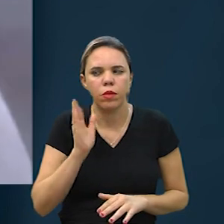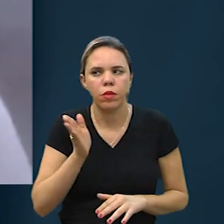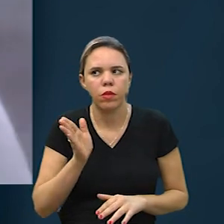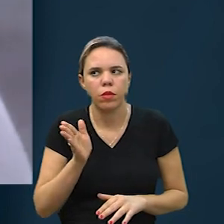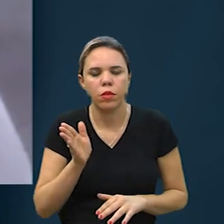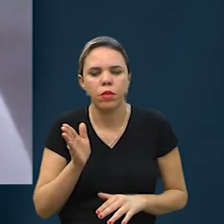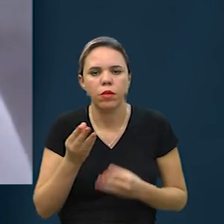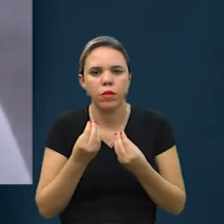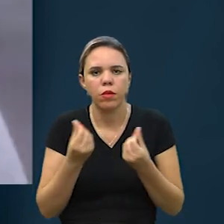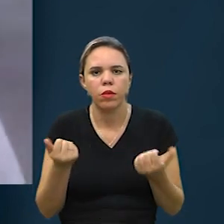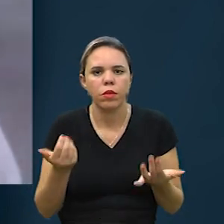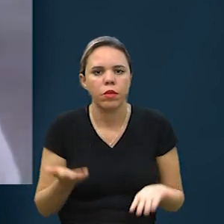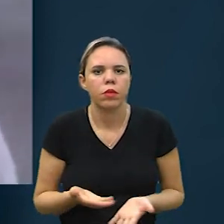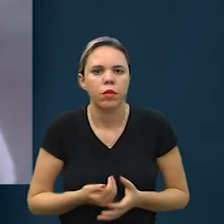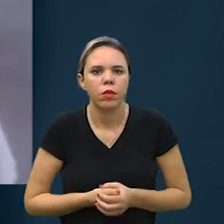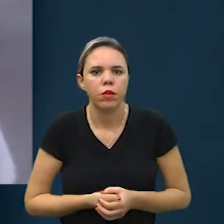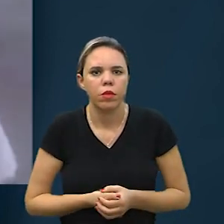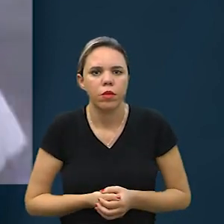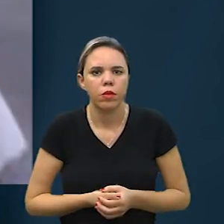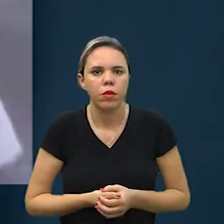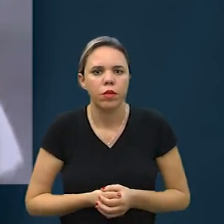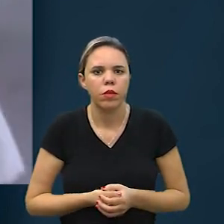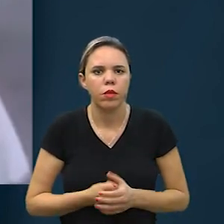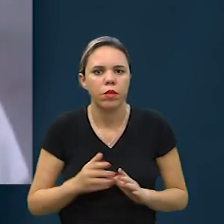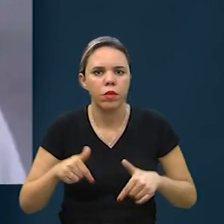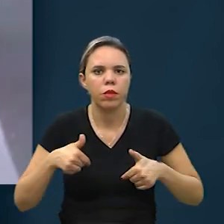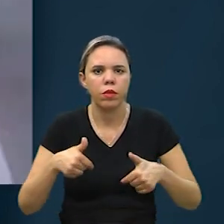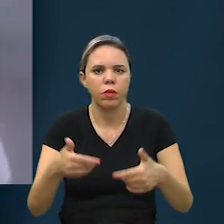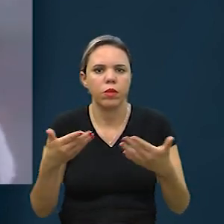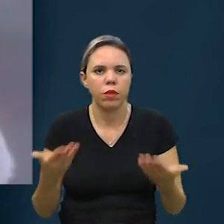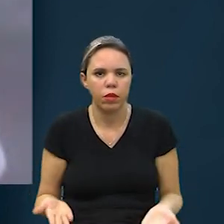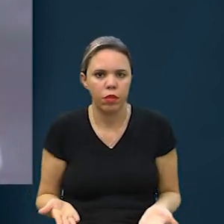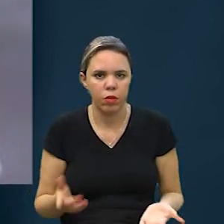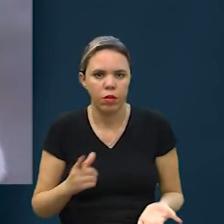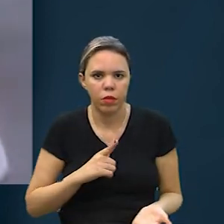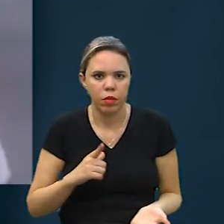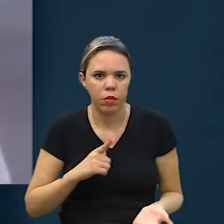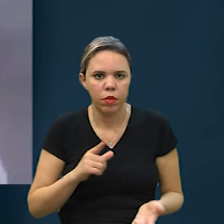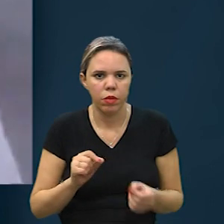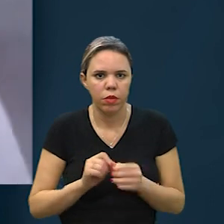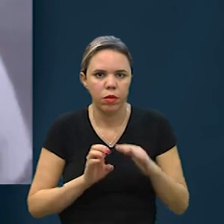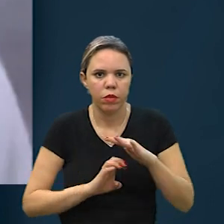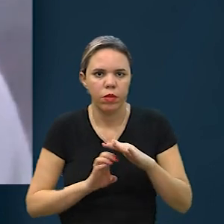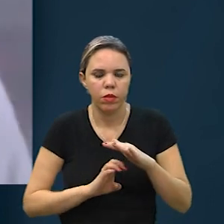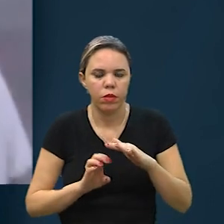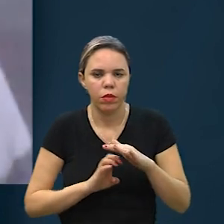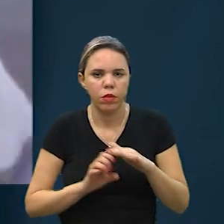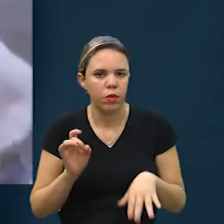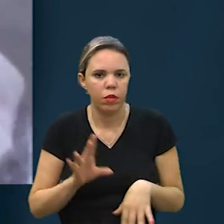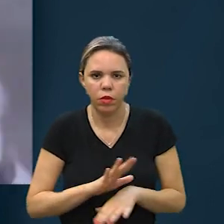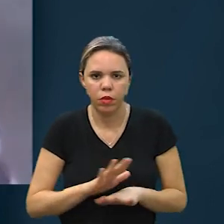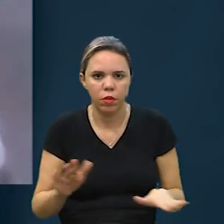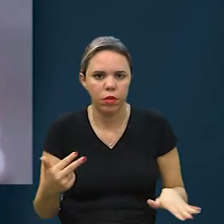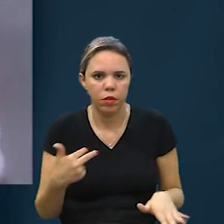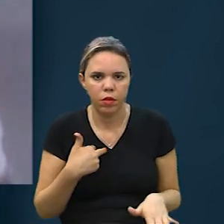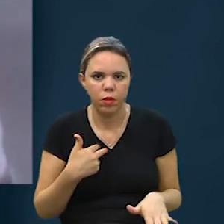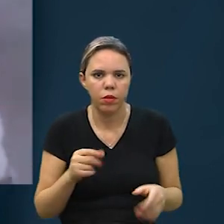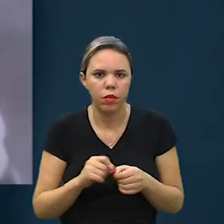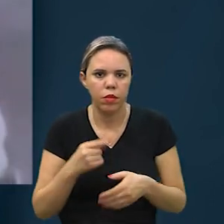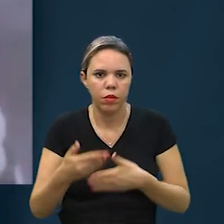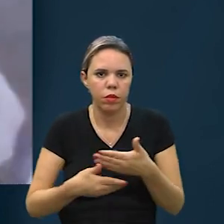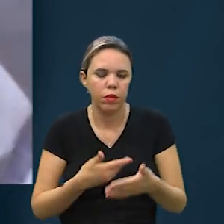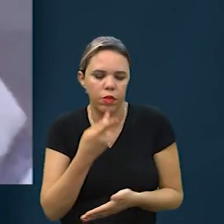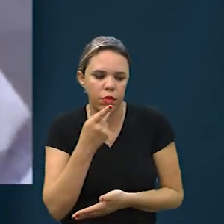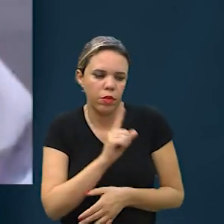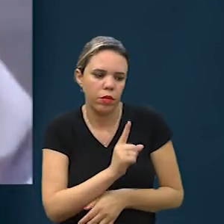funcionários, já há uma sensibilidade, e isso tem que ser proativo, né? Tem que sair também das empresas, não pode ser só um